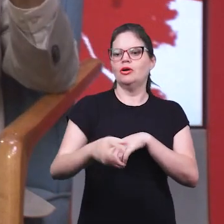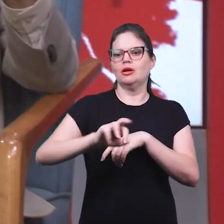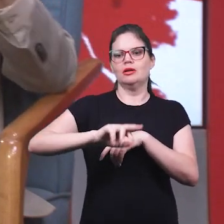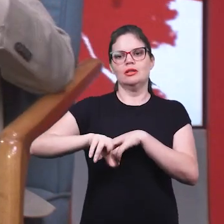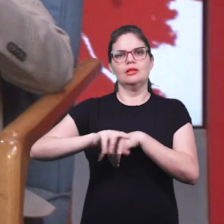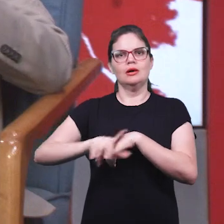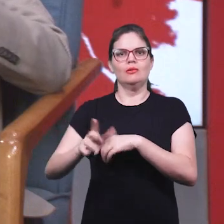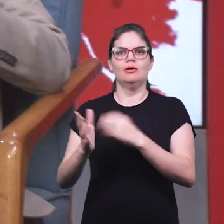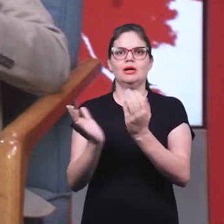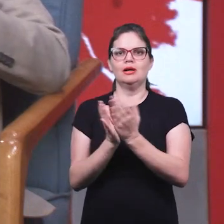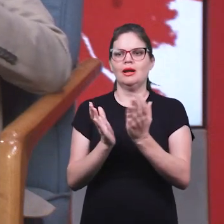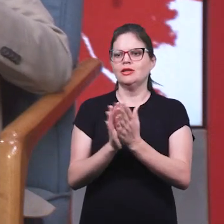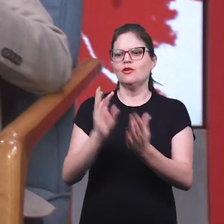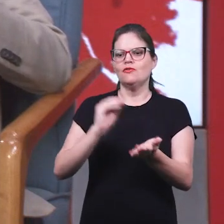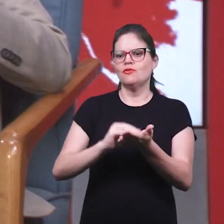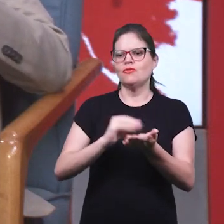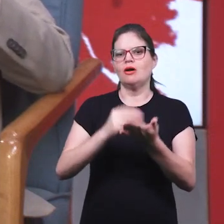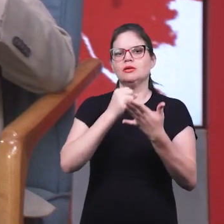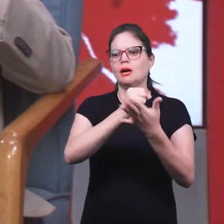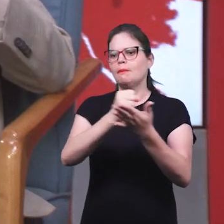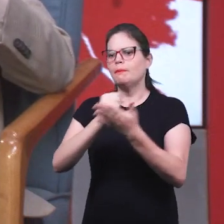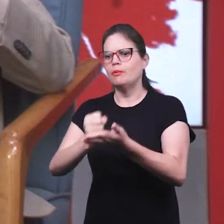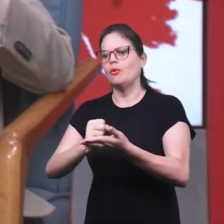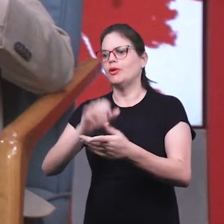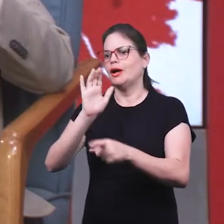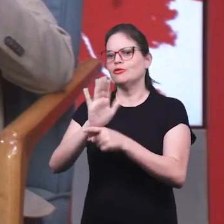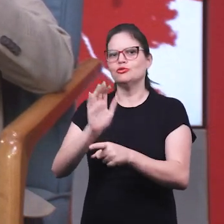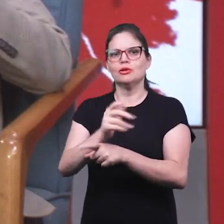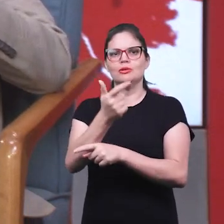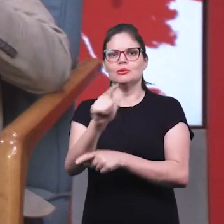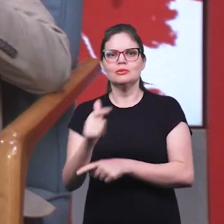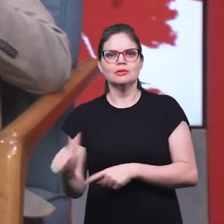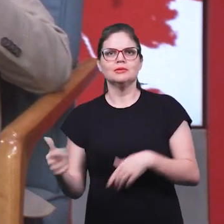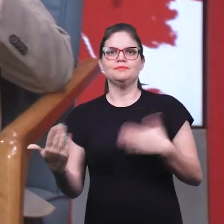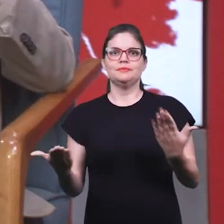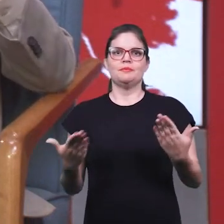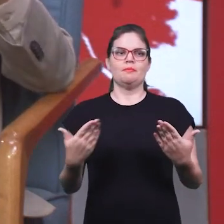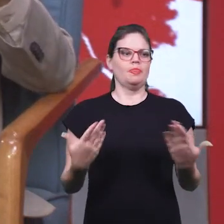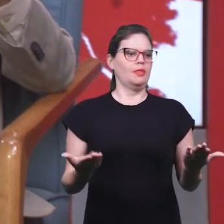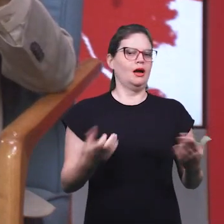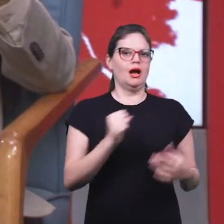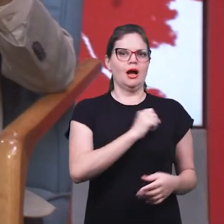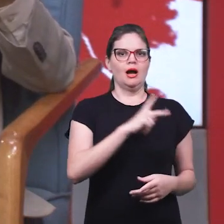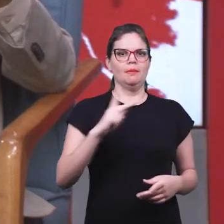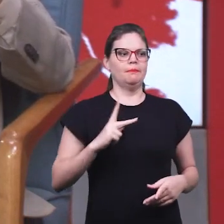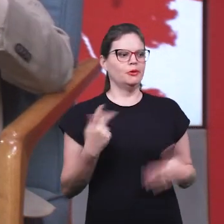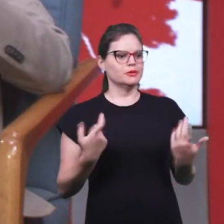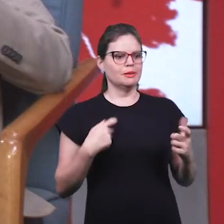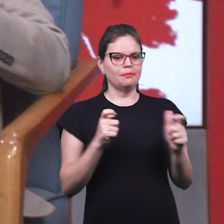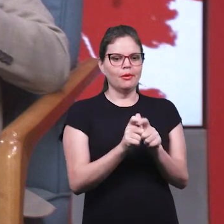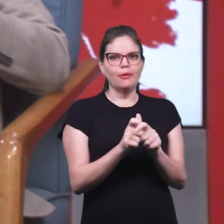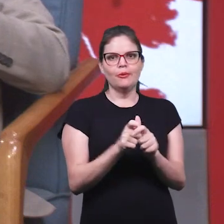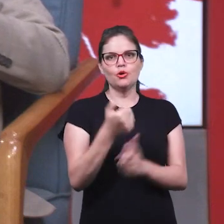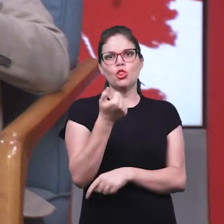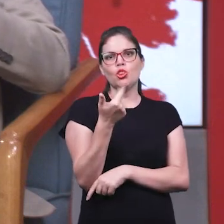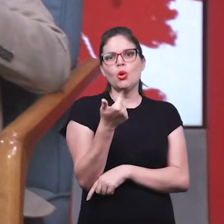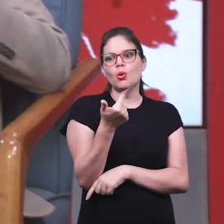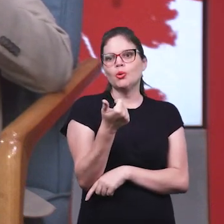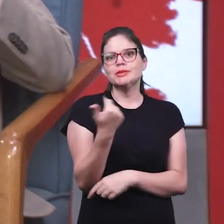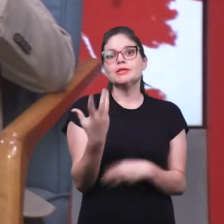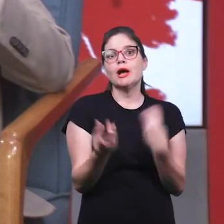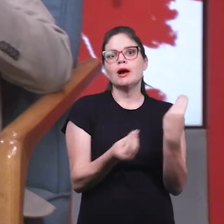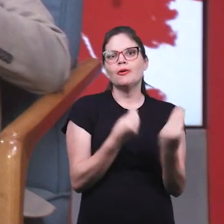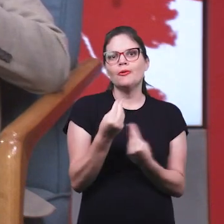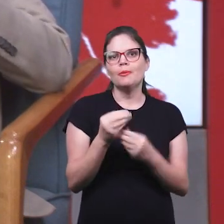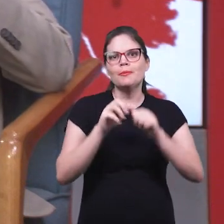eram socorridos, não eram ajudados. Os discípulos, os apóstolos eram poucos, eram só